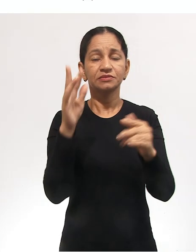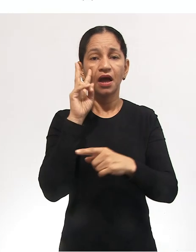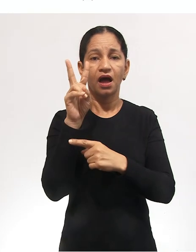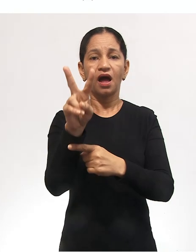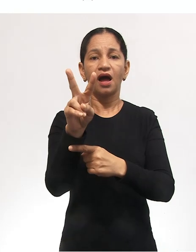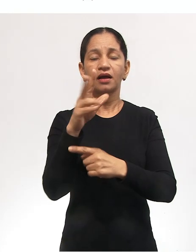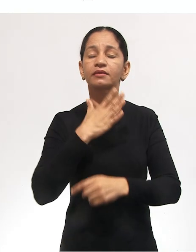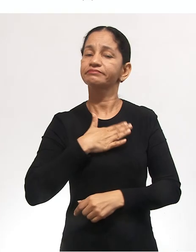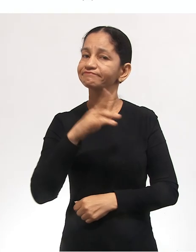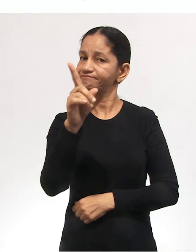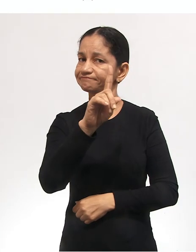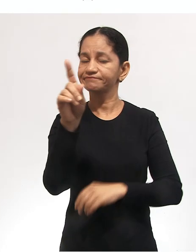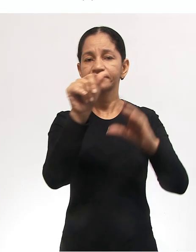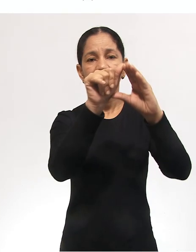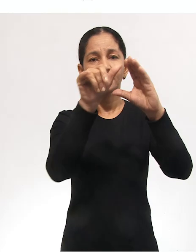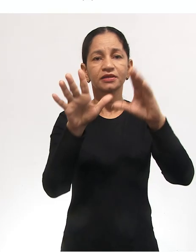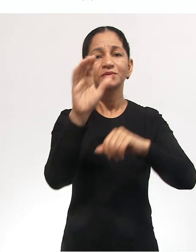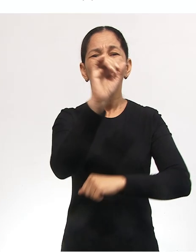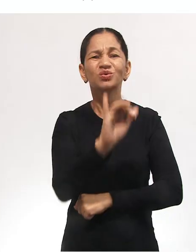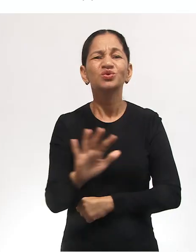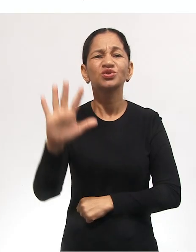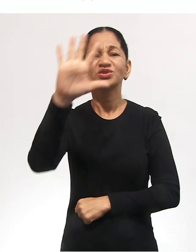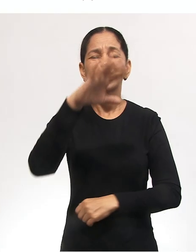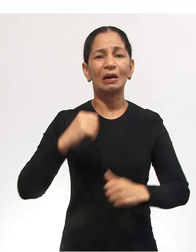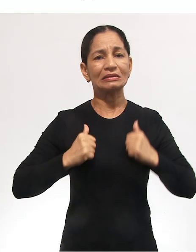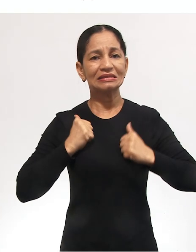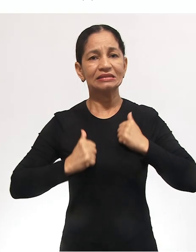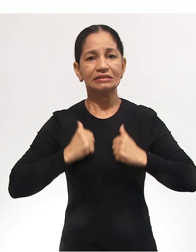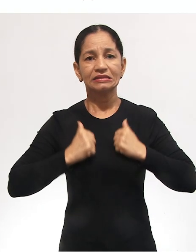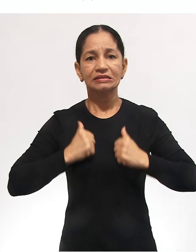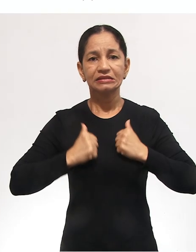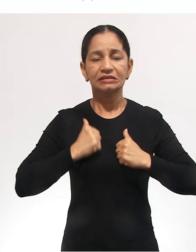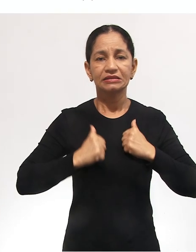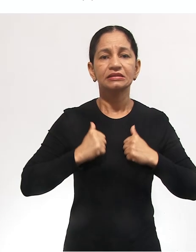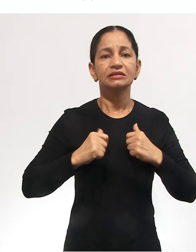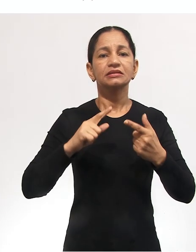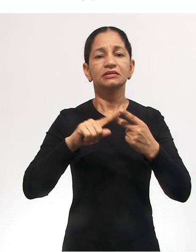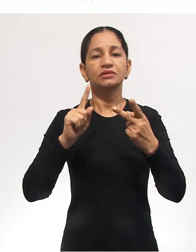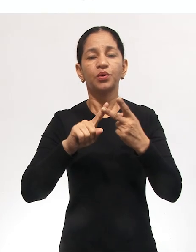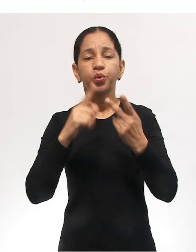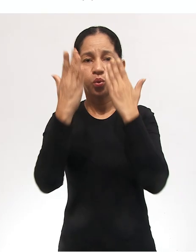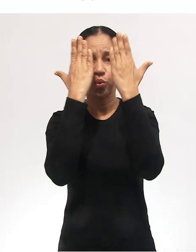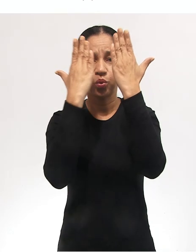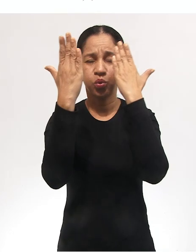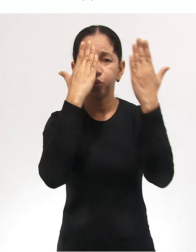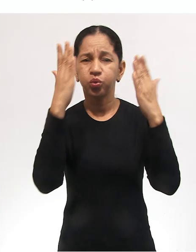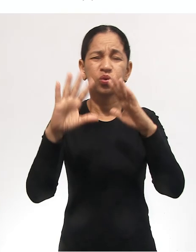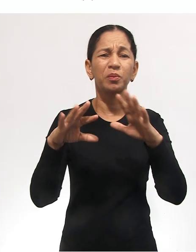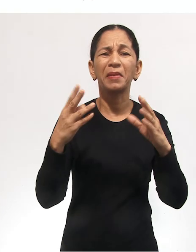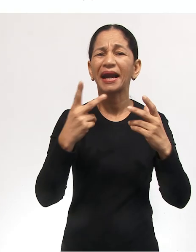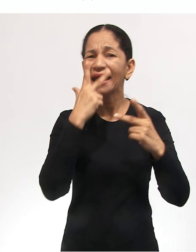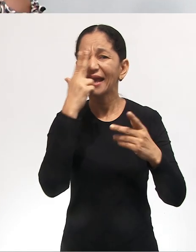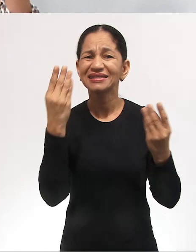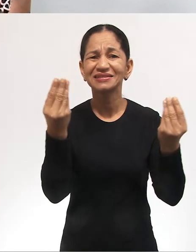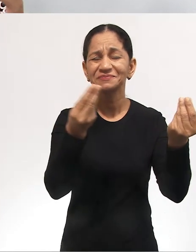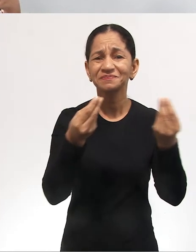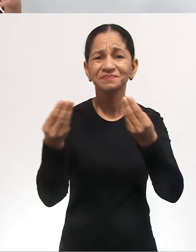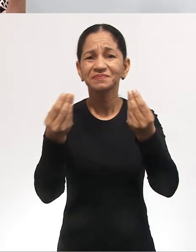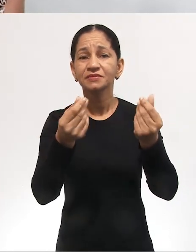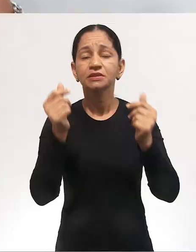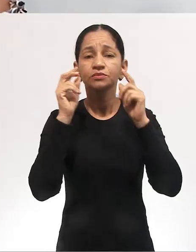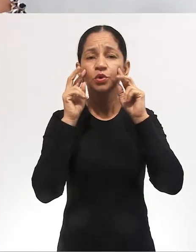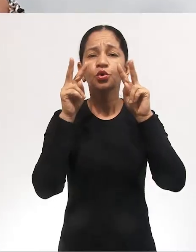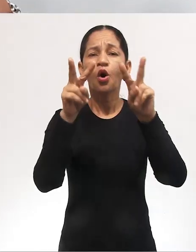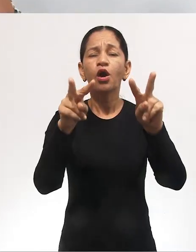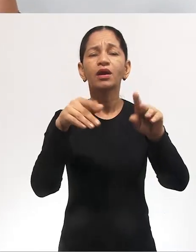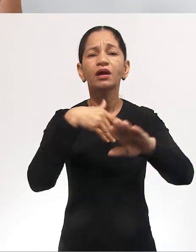nos aspectos gerais. Gera uma ansiedade, aspectos psicológicos, a pessoa se fica exposta muito tempo a telas,